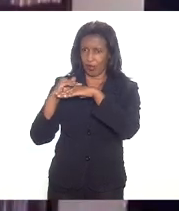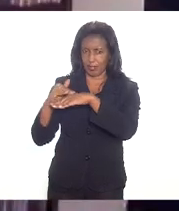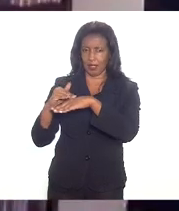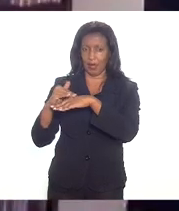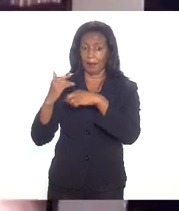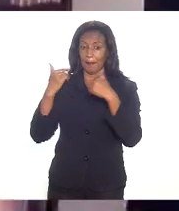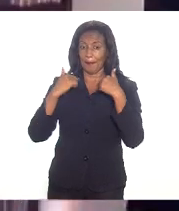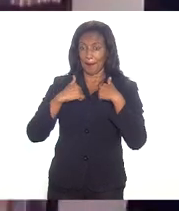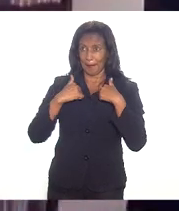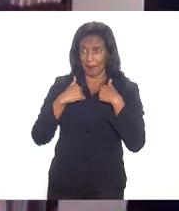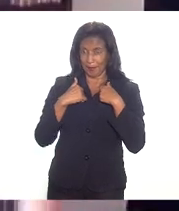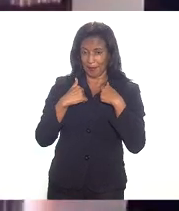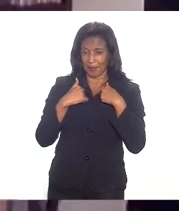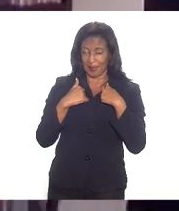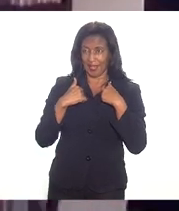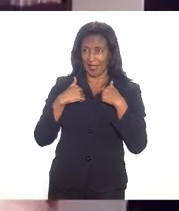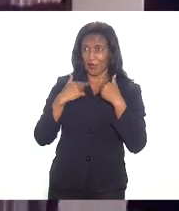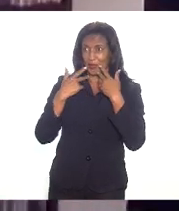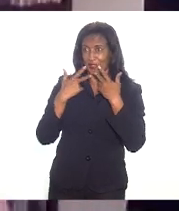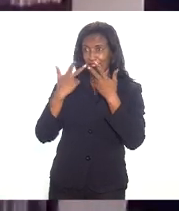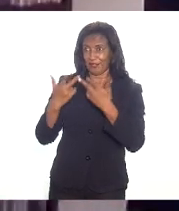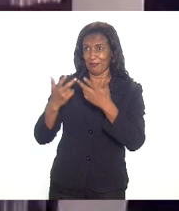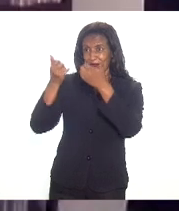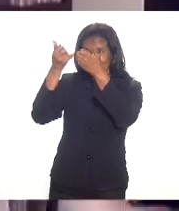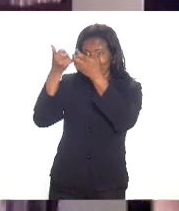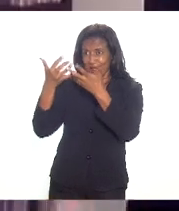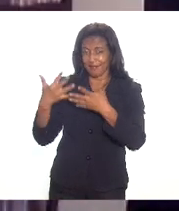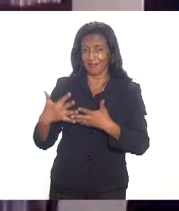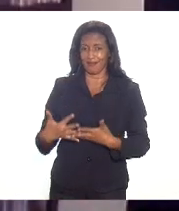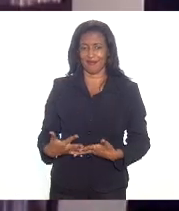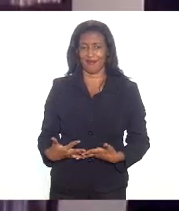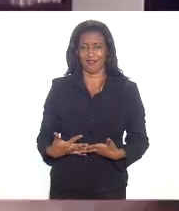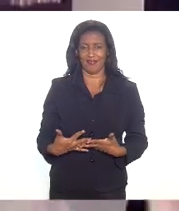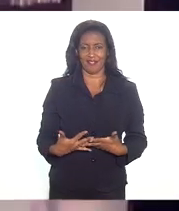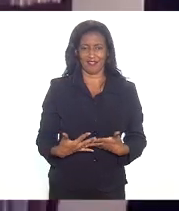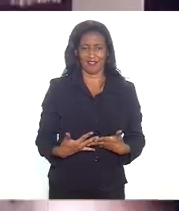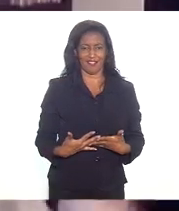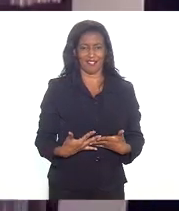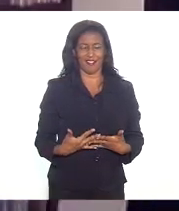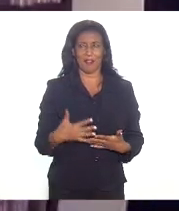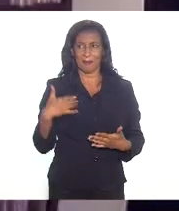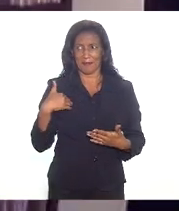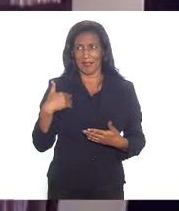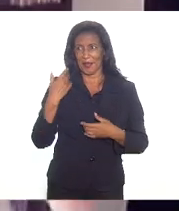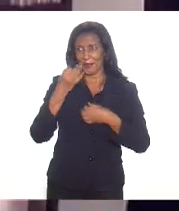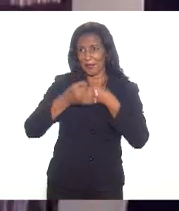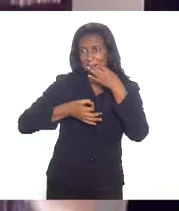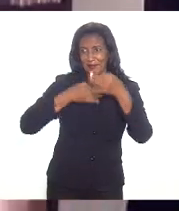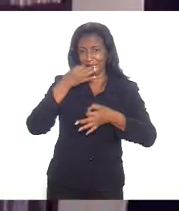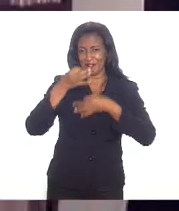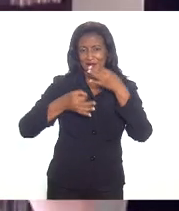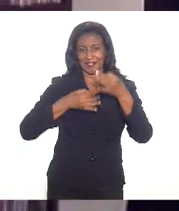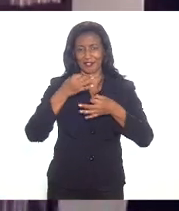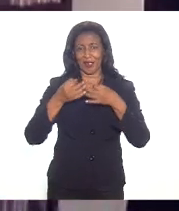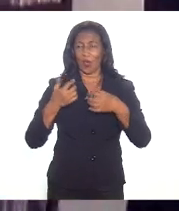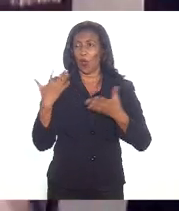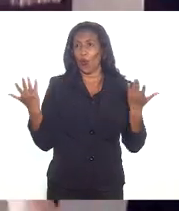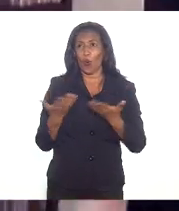eu... Porque eu realmente estou até meio angustiado, querendo colocar. Prazer. Pois eu estou